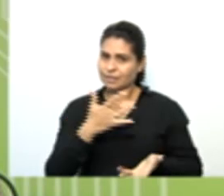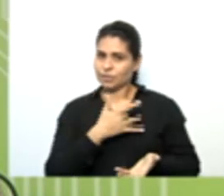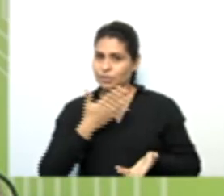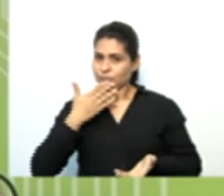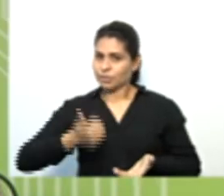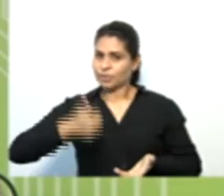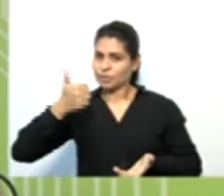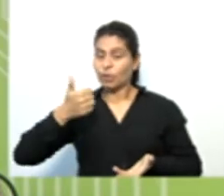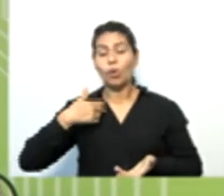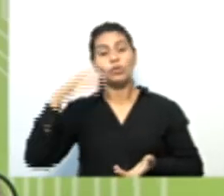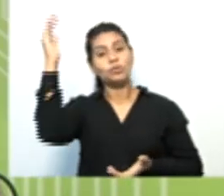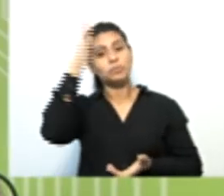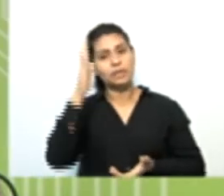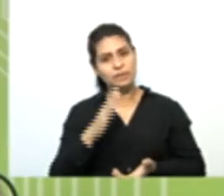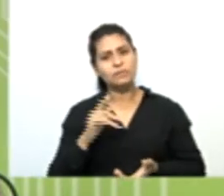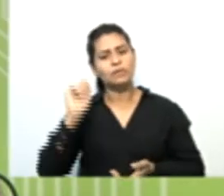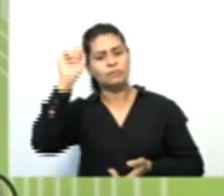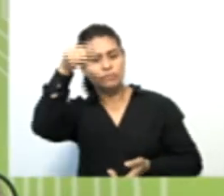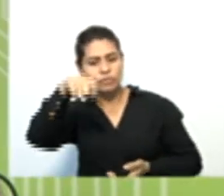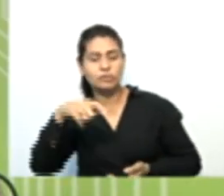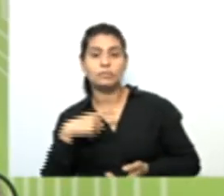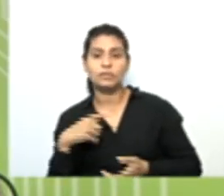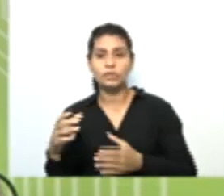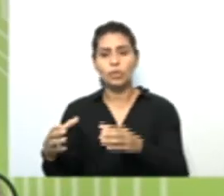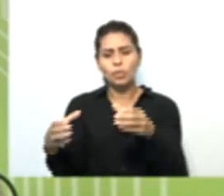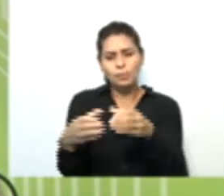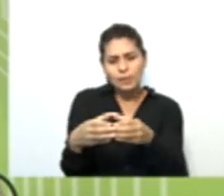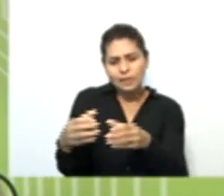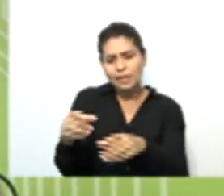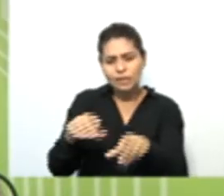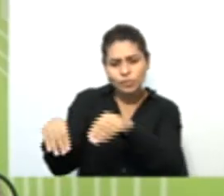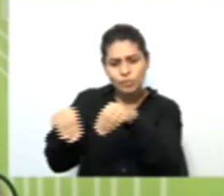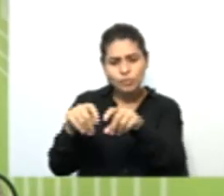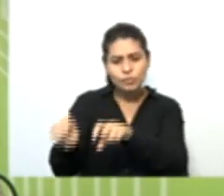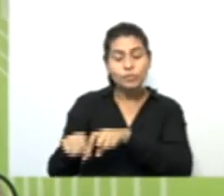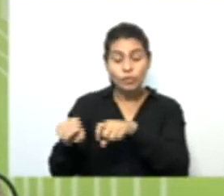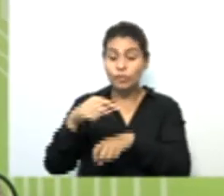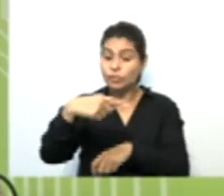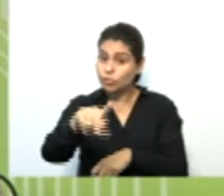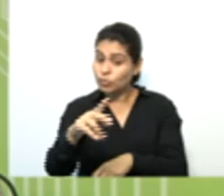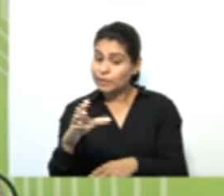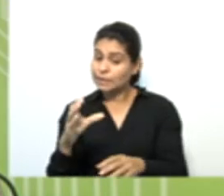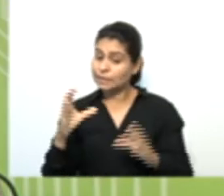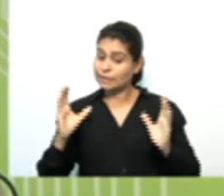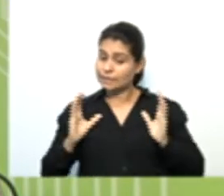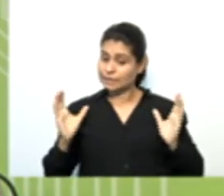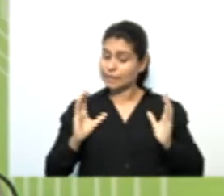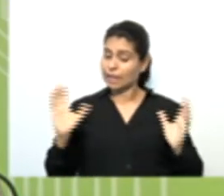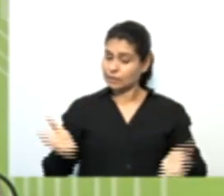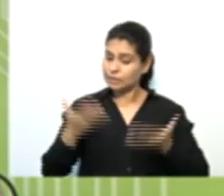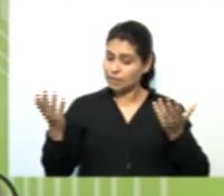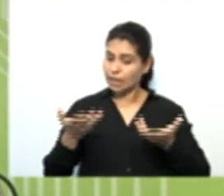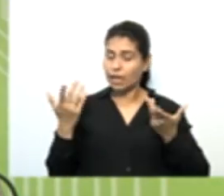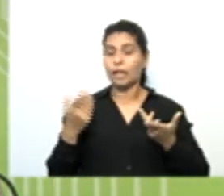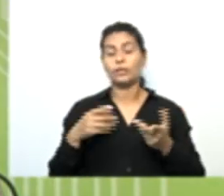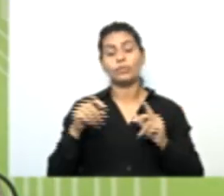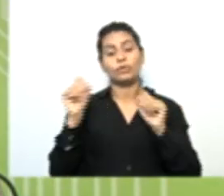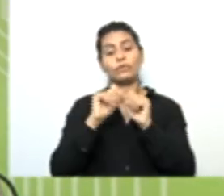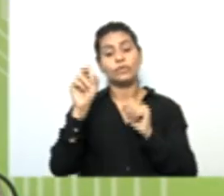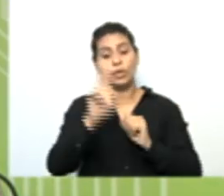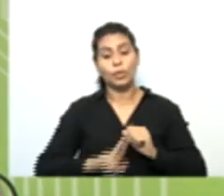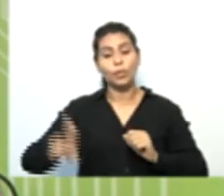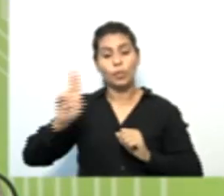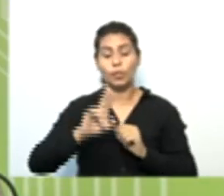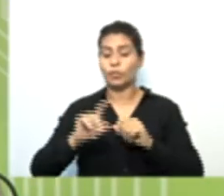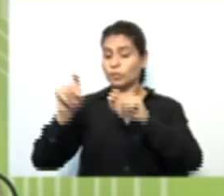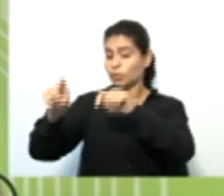produção alimentar do Brasil está condicionada aos pequenos produtores. O que na sua cidade você consome de saladas, o que você na região